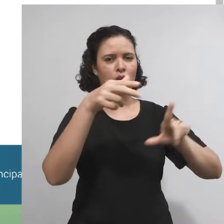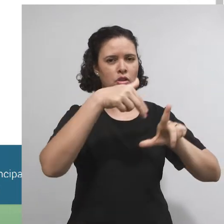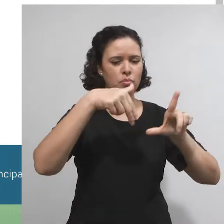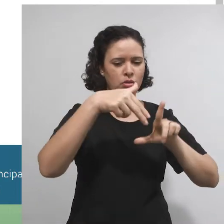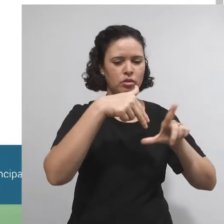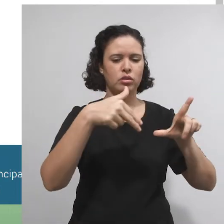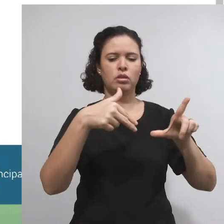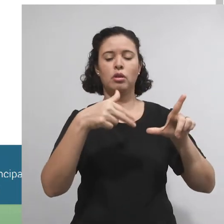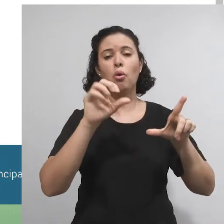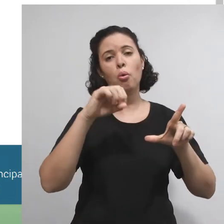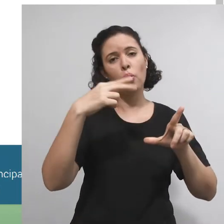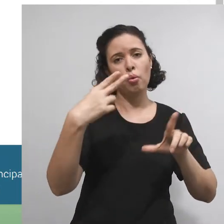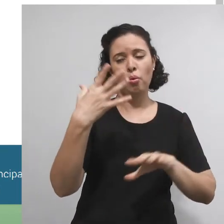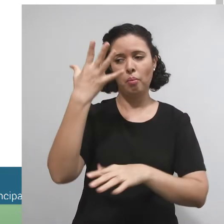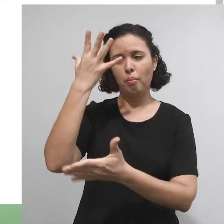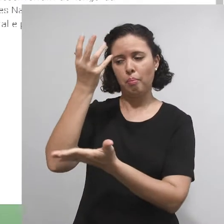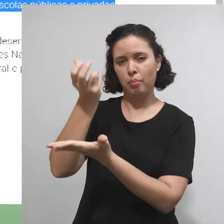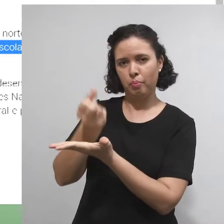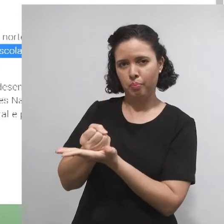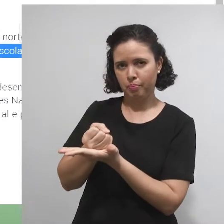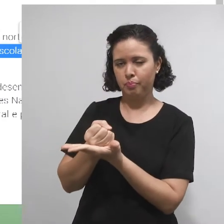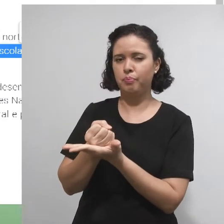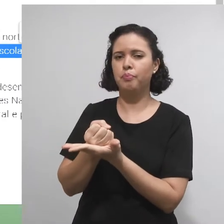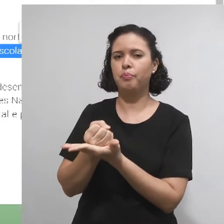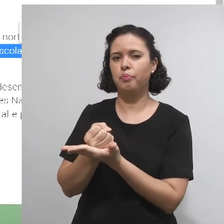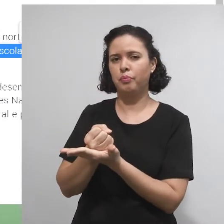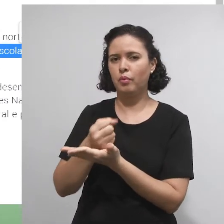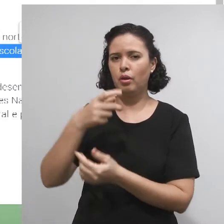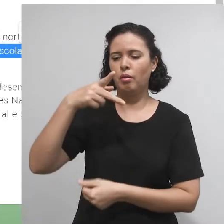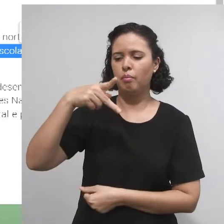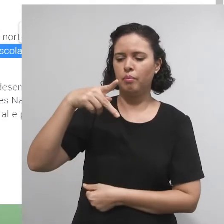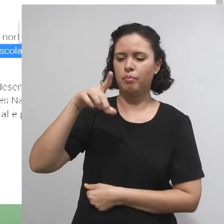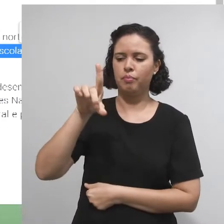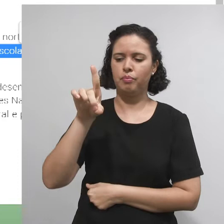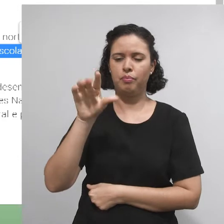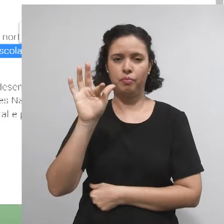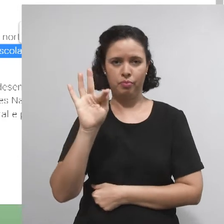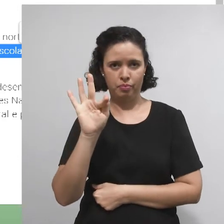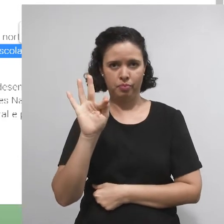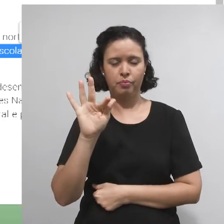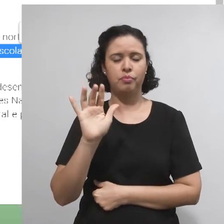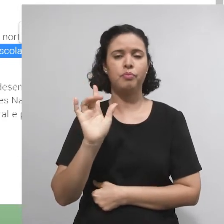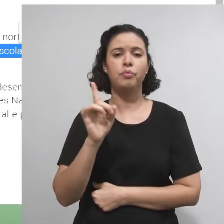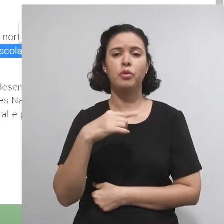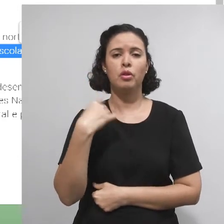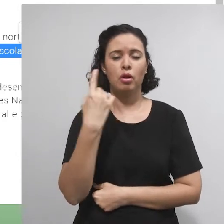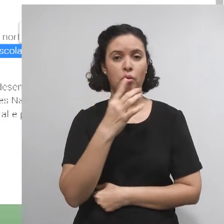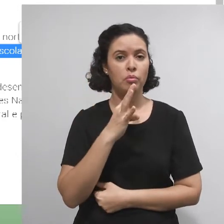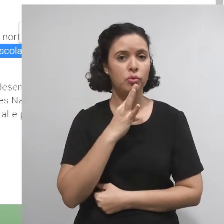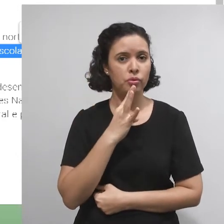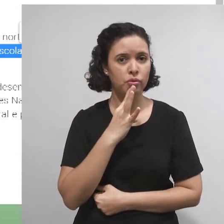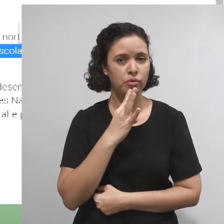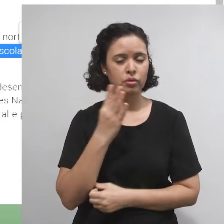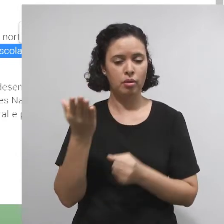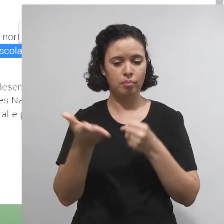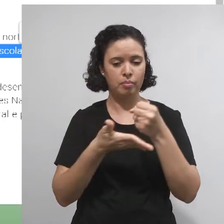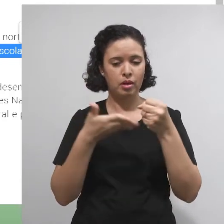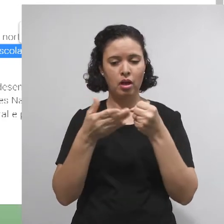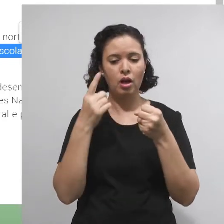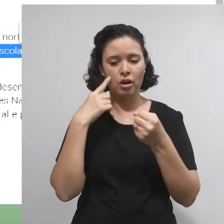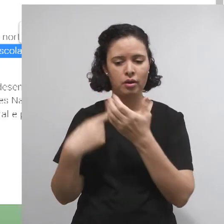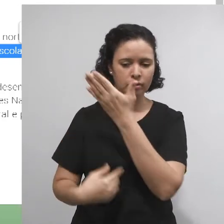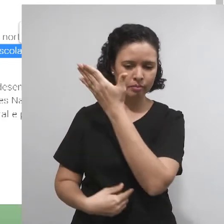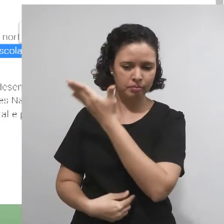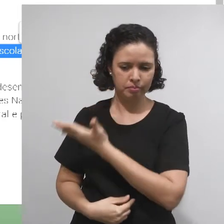baixar a BNCC em PDF, certo? E uma das questões para a gente conhecer a base, você pode navegar aqui a